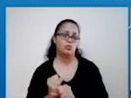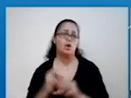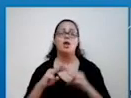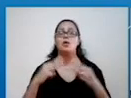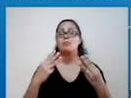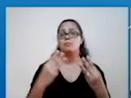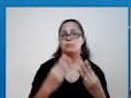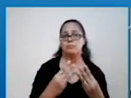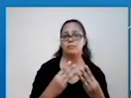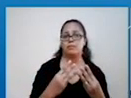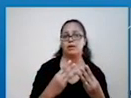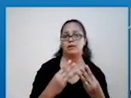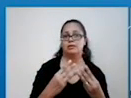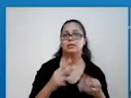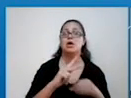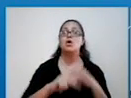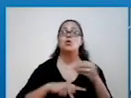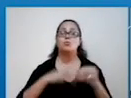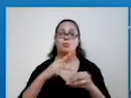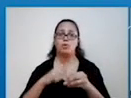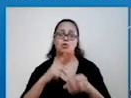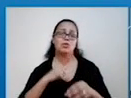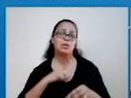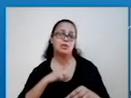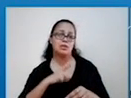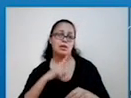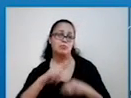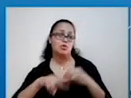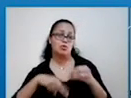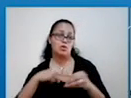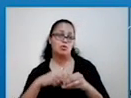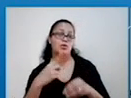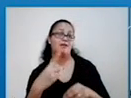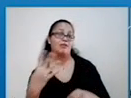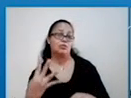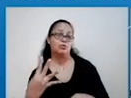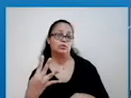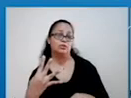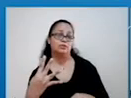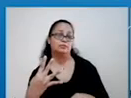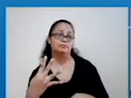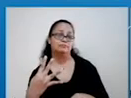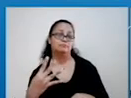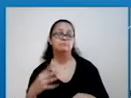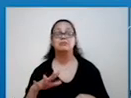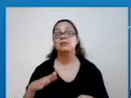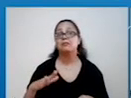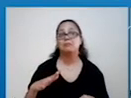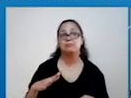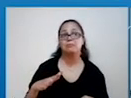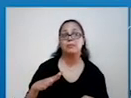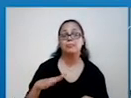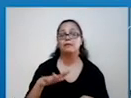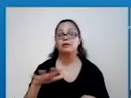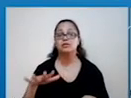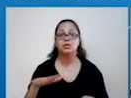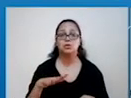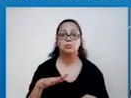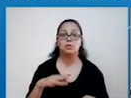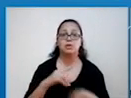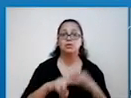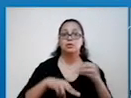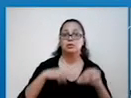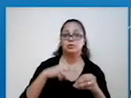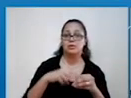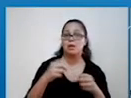de prótons e obtemos o número de nêutrons, que é 14. Geralmente, o número de nêutrons ele é aproximado ao número